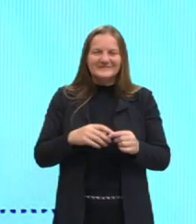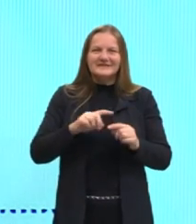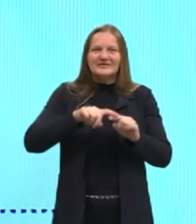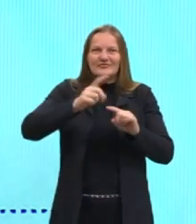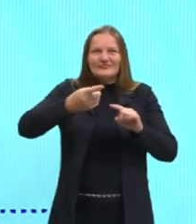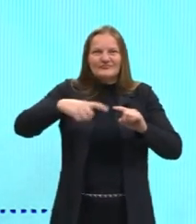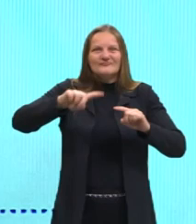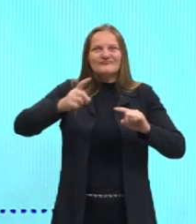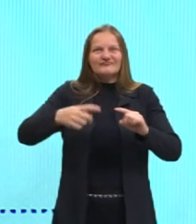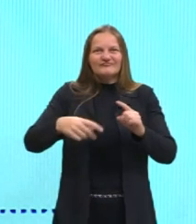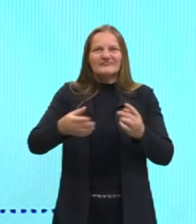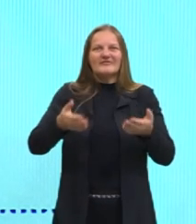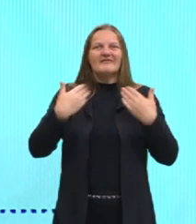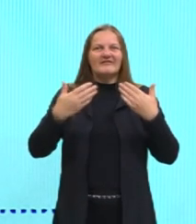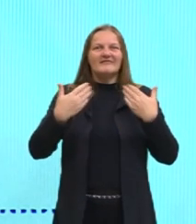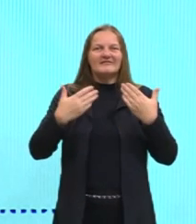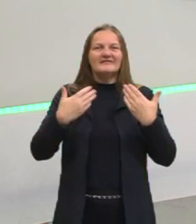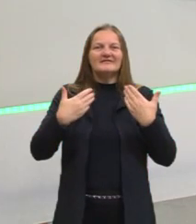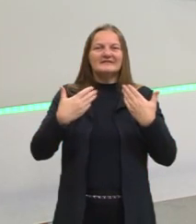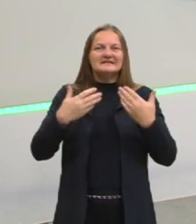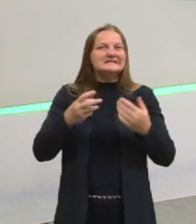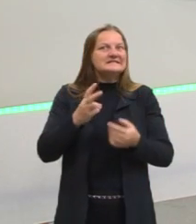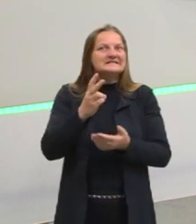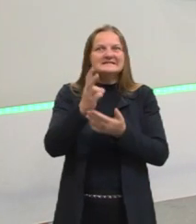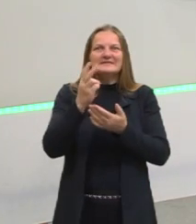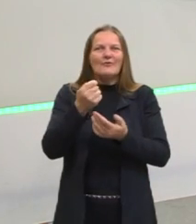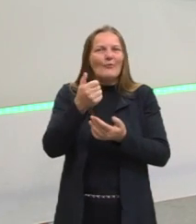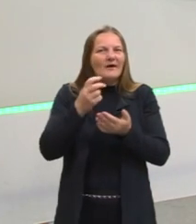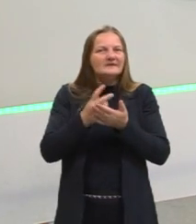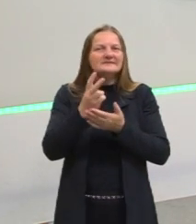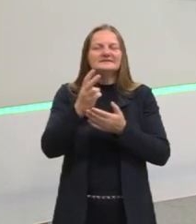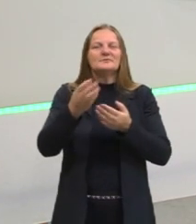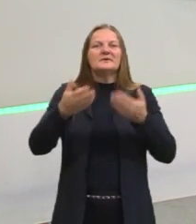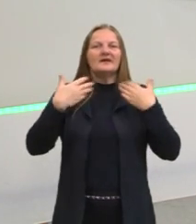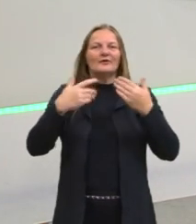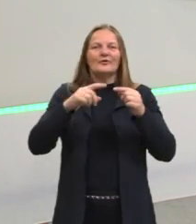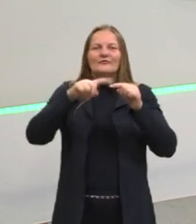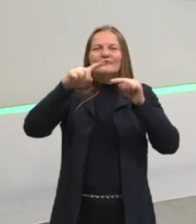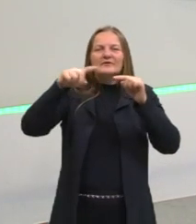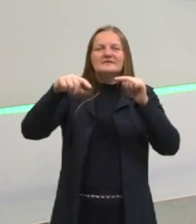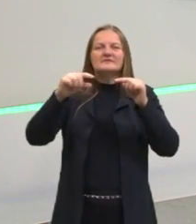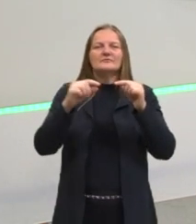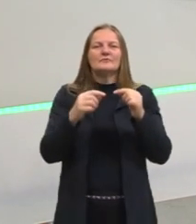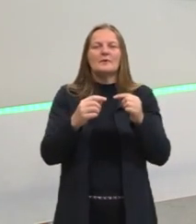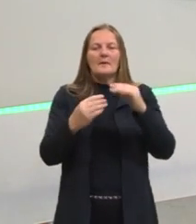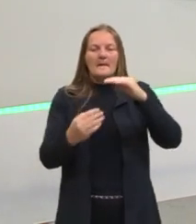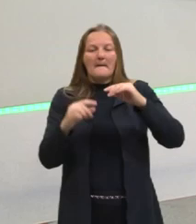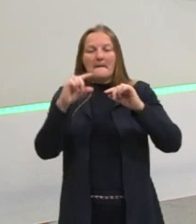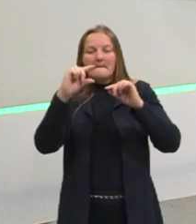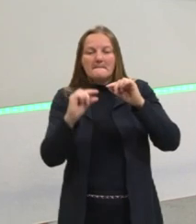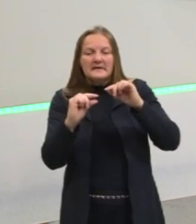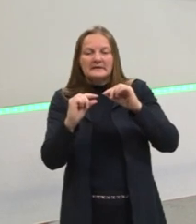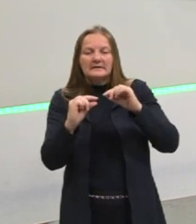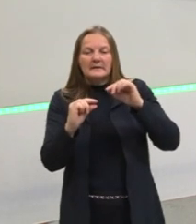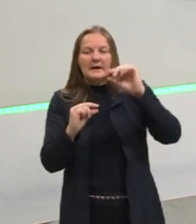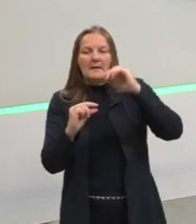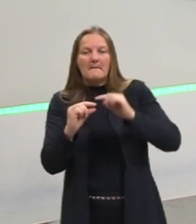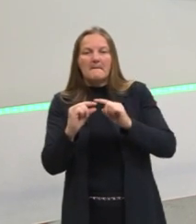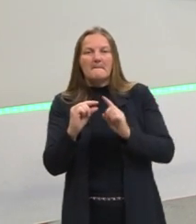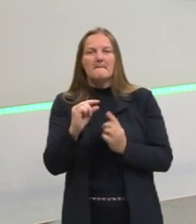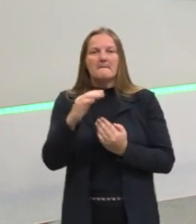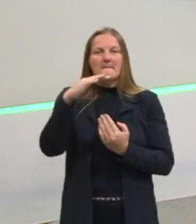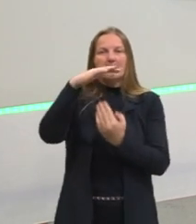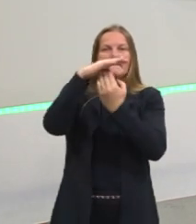variação térmica né muito baixa isso que quer dizer essa variação térmica é a mínima e a máxima bem perto